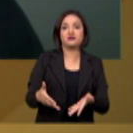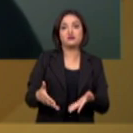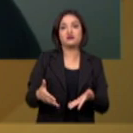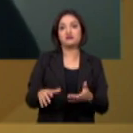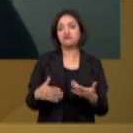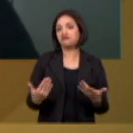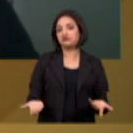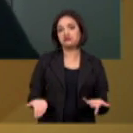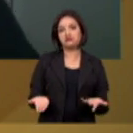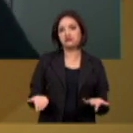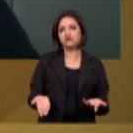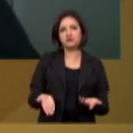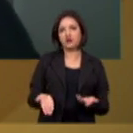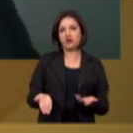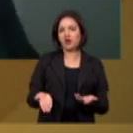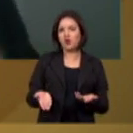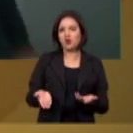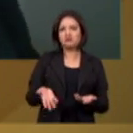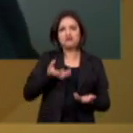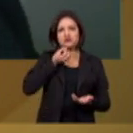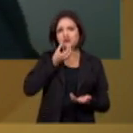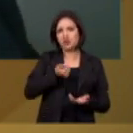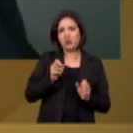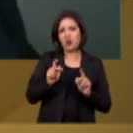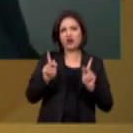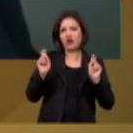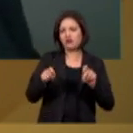faculdade e eu sou